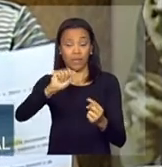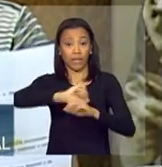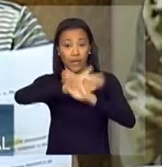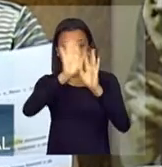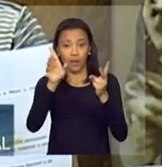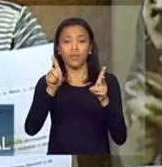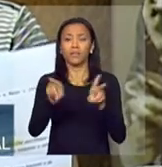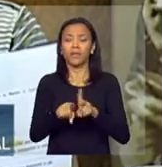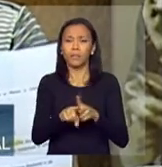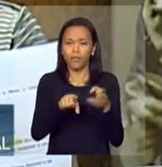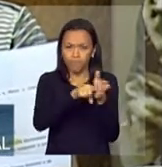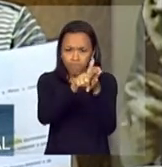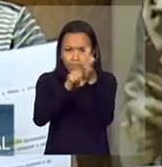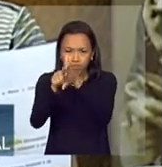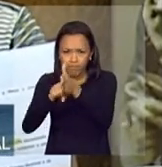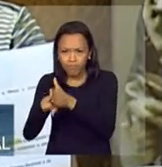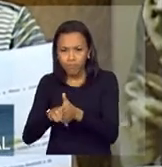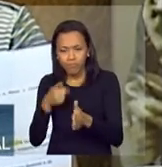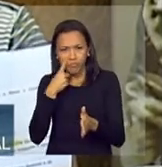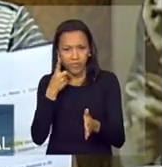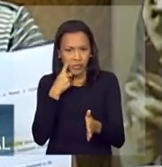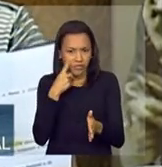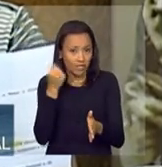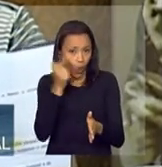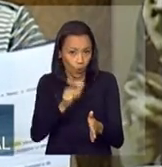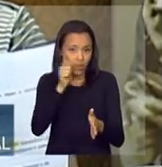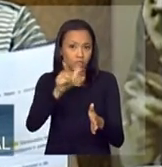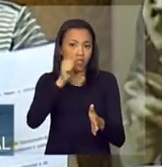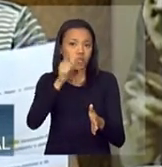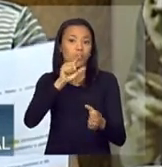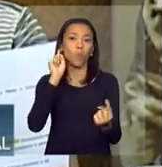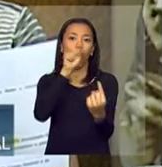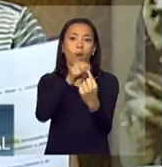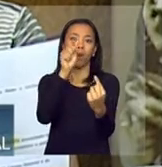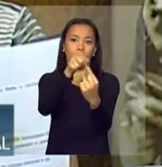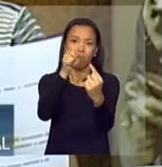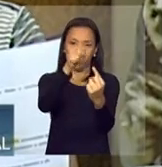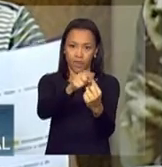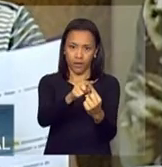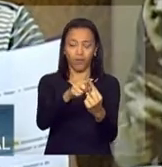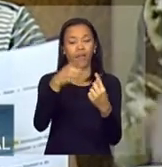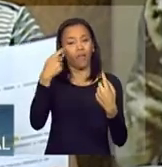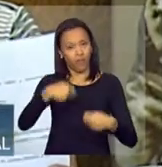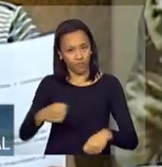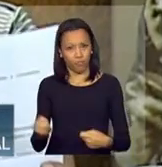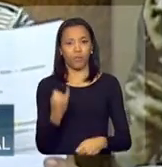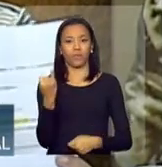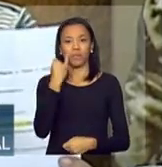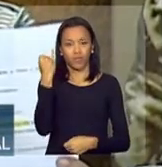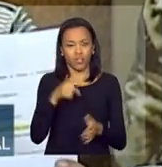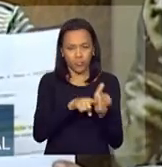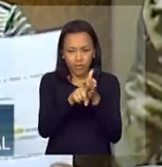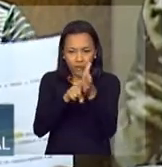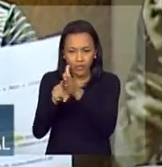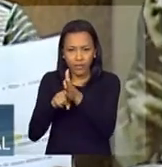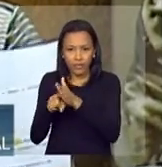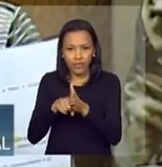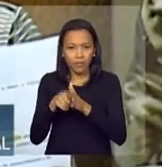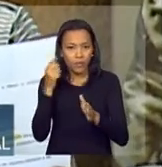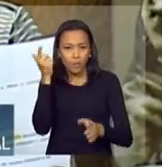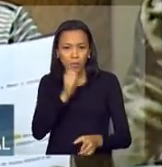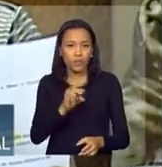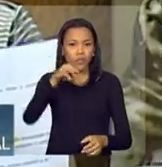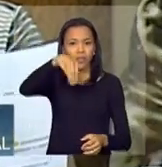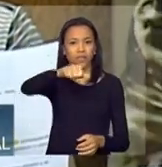diagnóstico para pautar a definição das metas. O diagnóstico é fundamental para até ter um marco zero no início